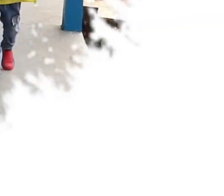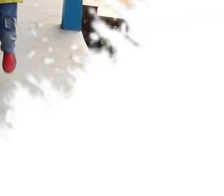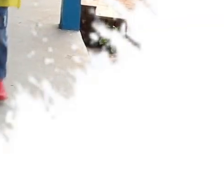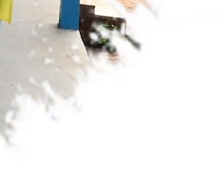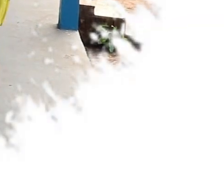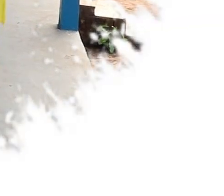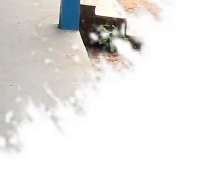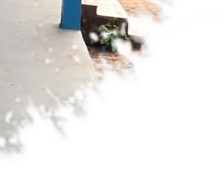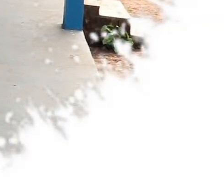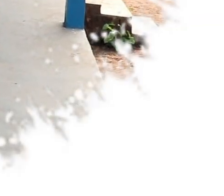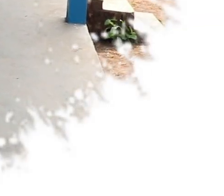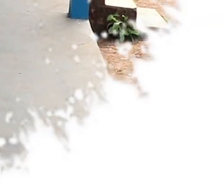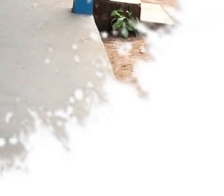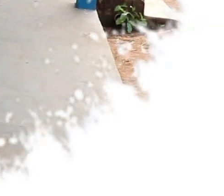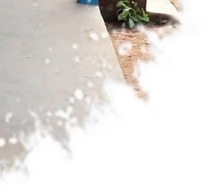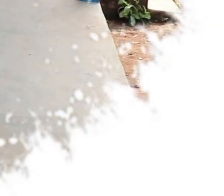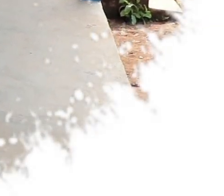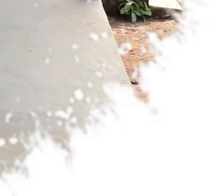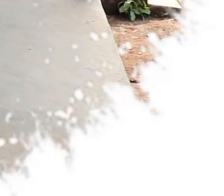Música